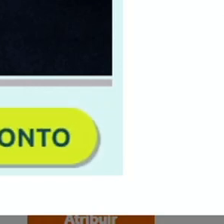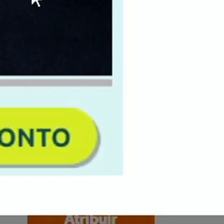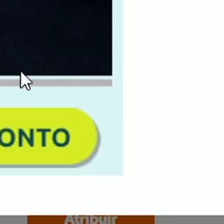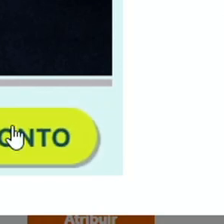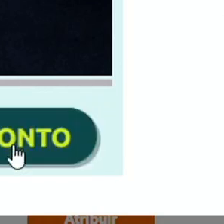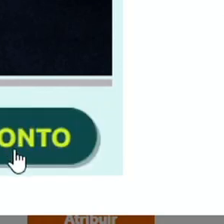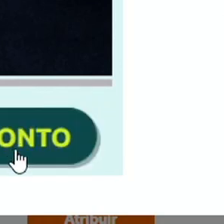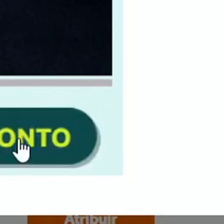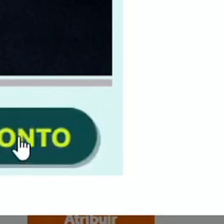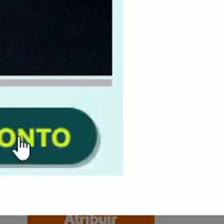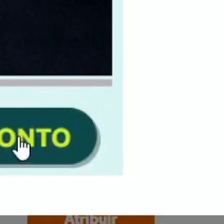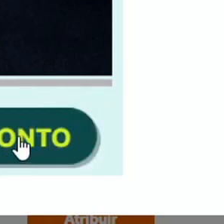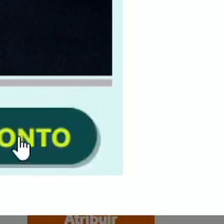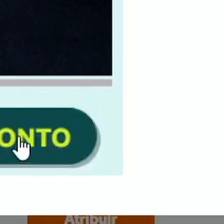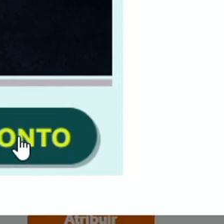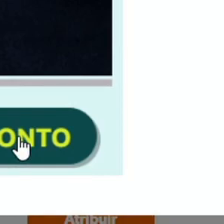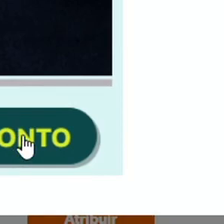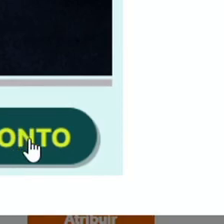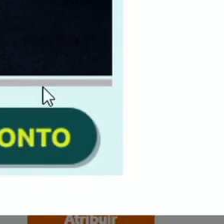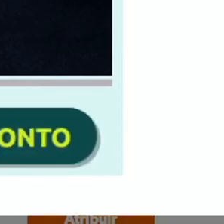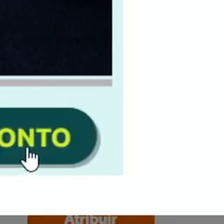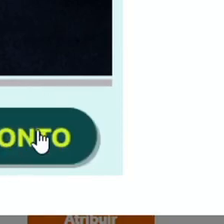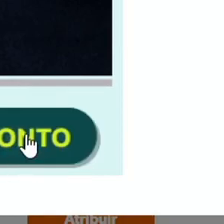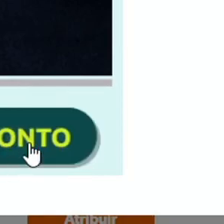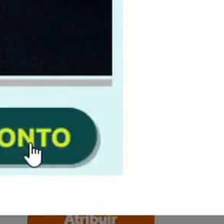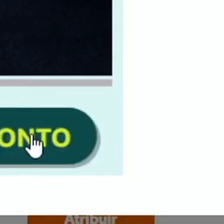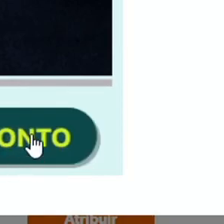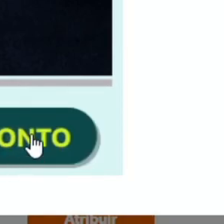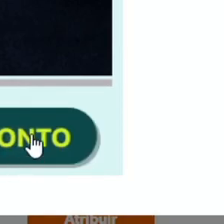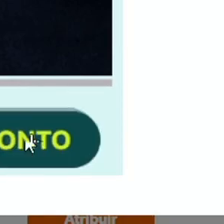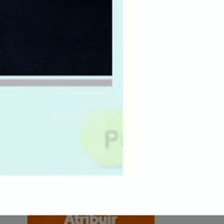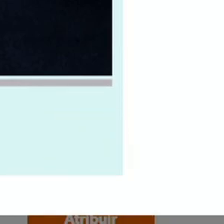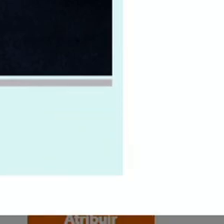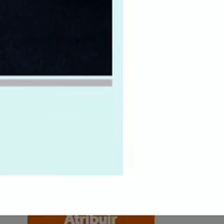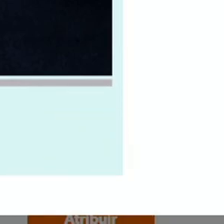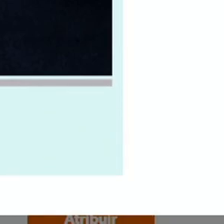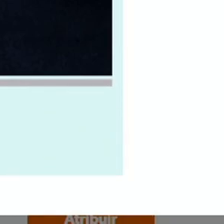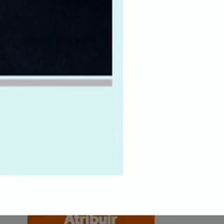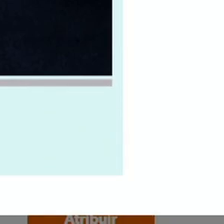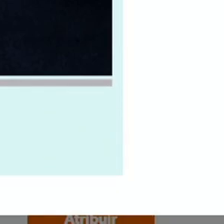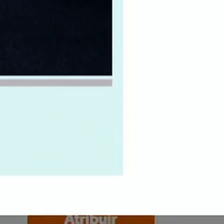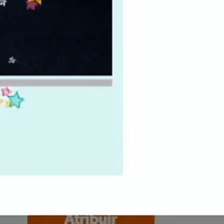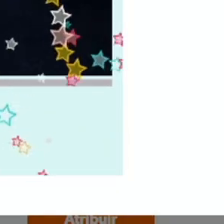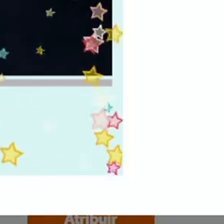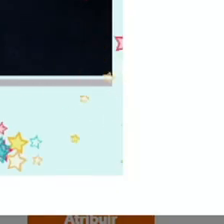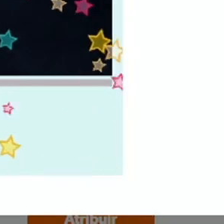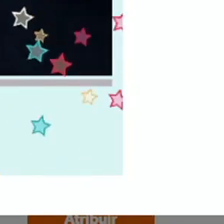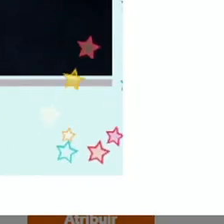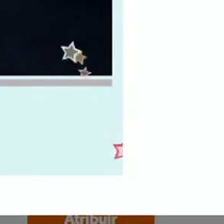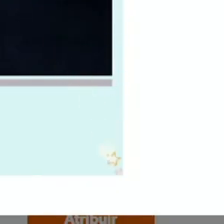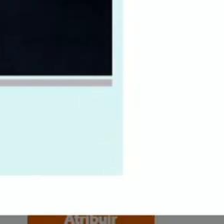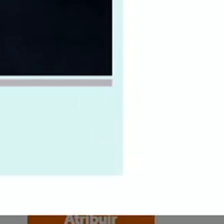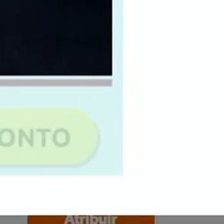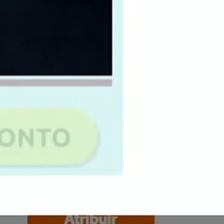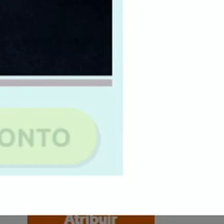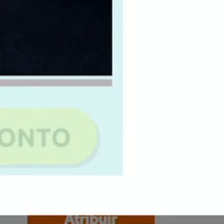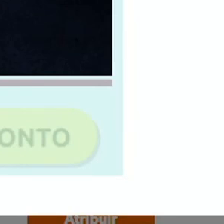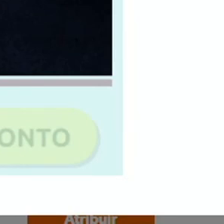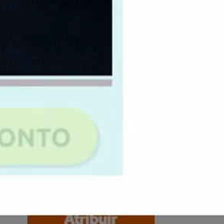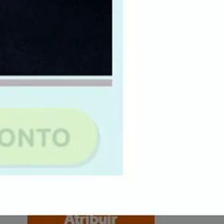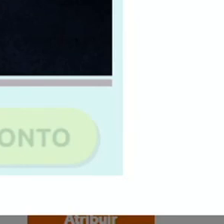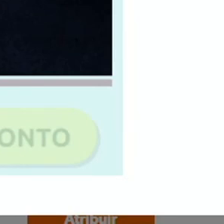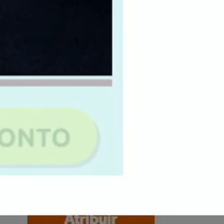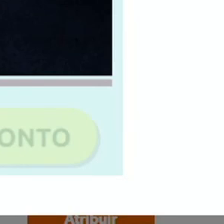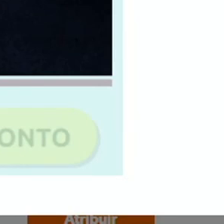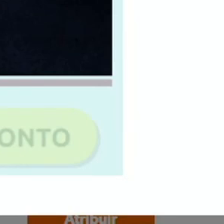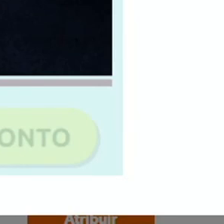Vamos verificar se está feito do jeito correto? Clicamos aqui no pronto, estrelinha apareceu, maravilha, quer dizer que